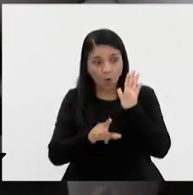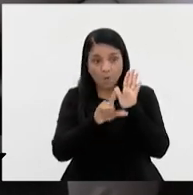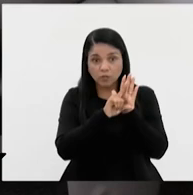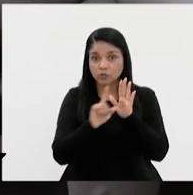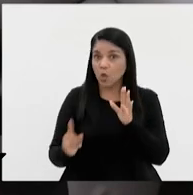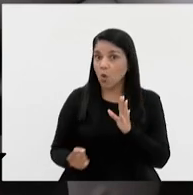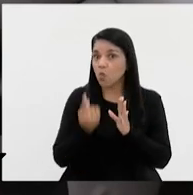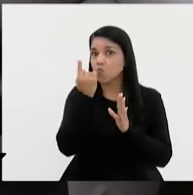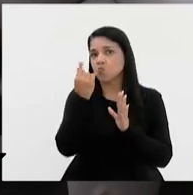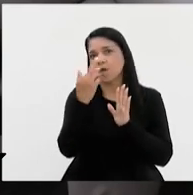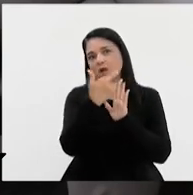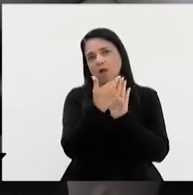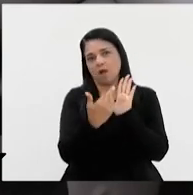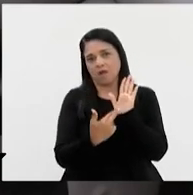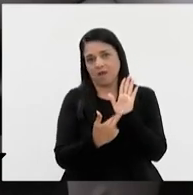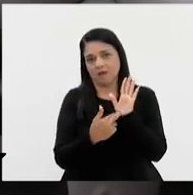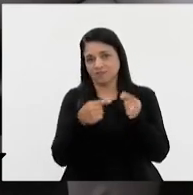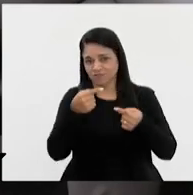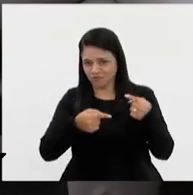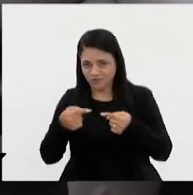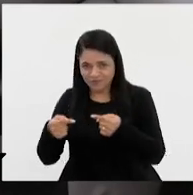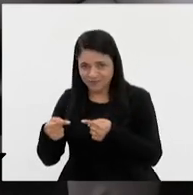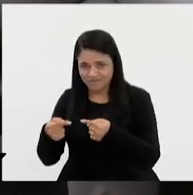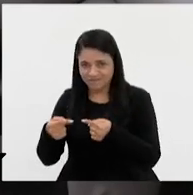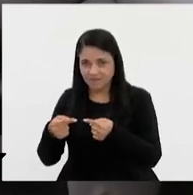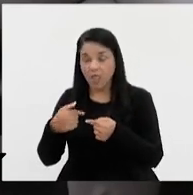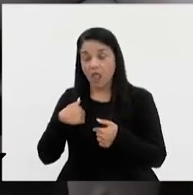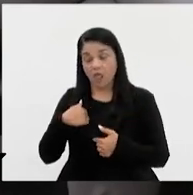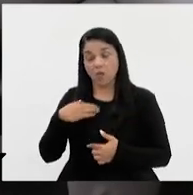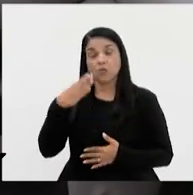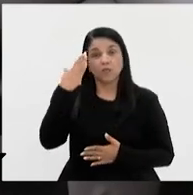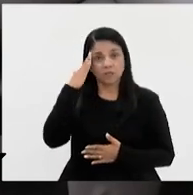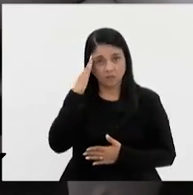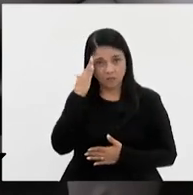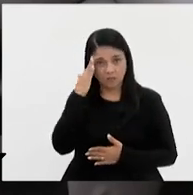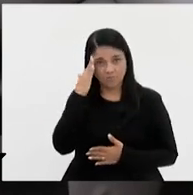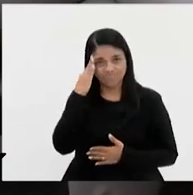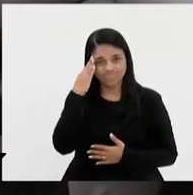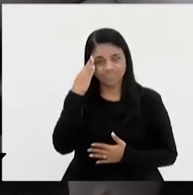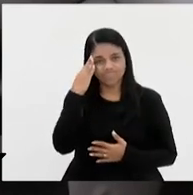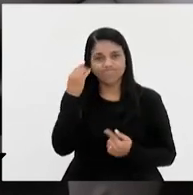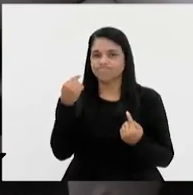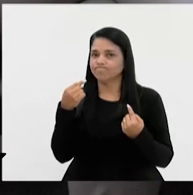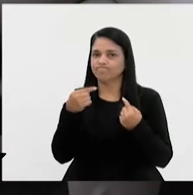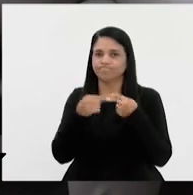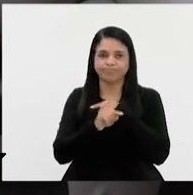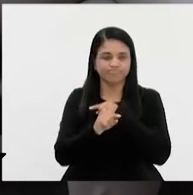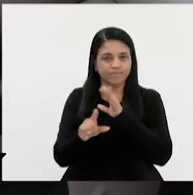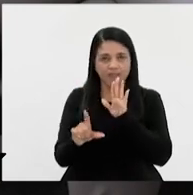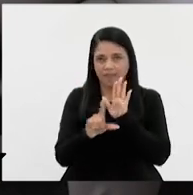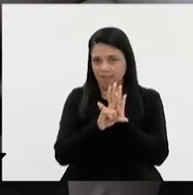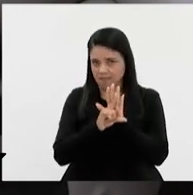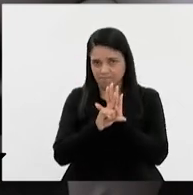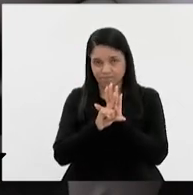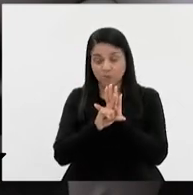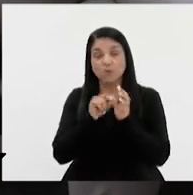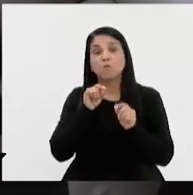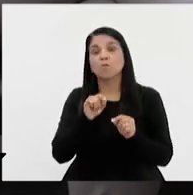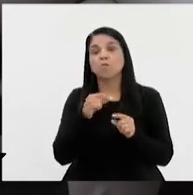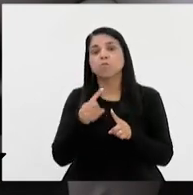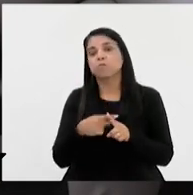É isso que a gente está discutindo. E isso, entendo eu, é que é ilegal. Por quê? Né? Porque se